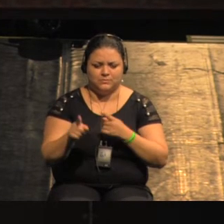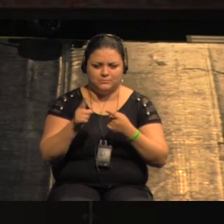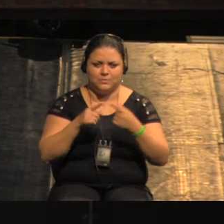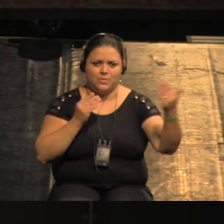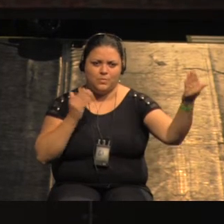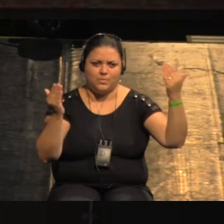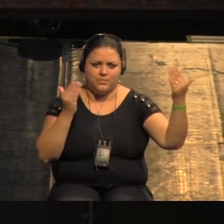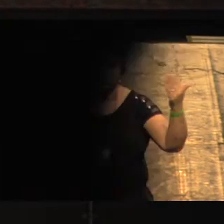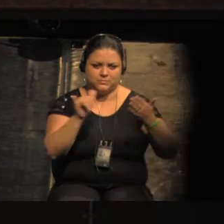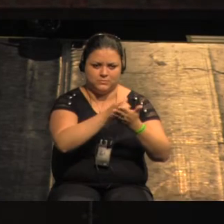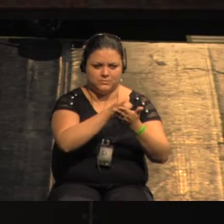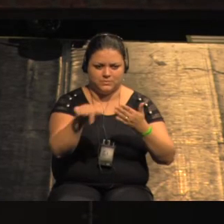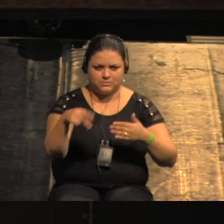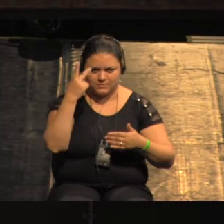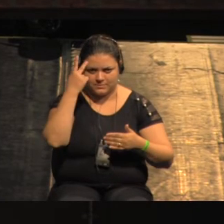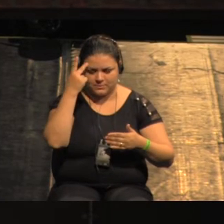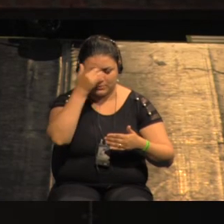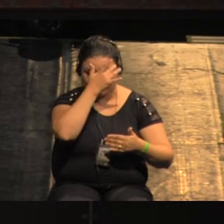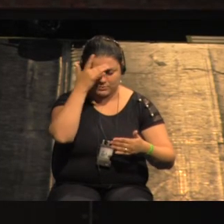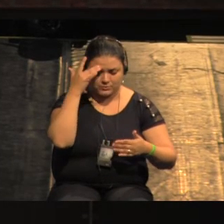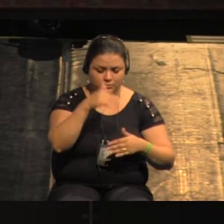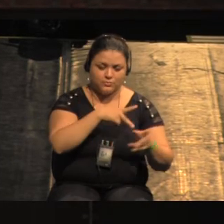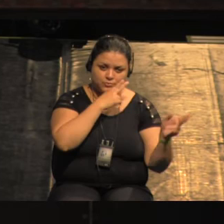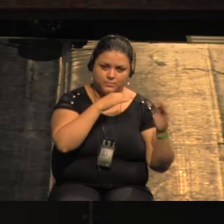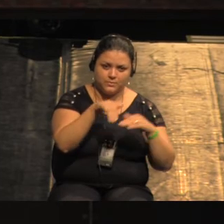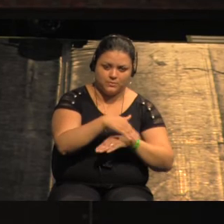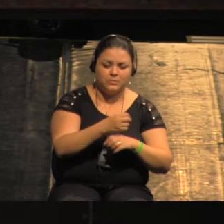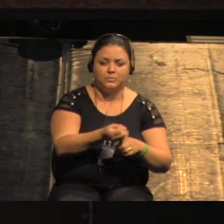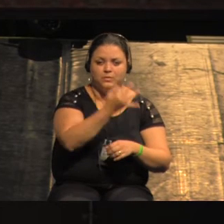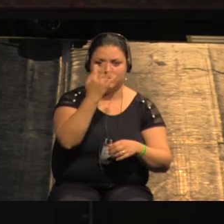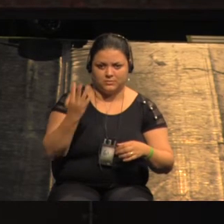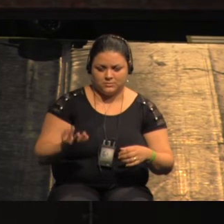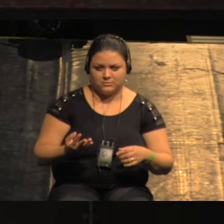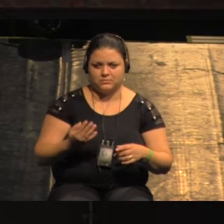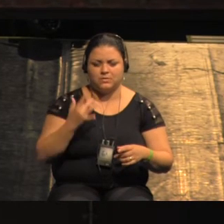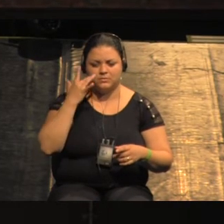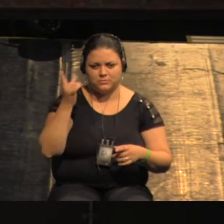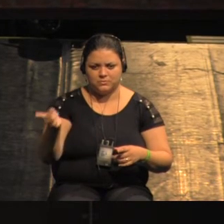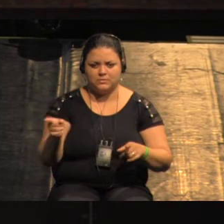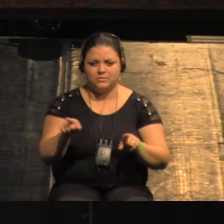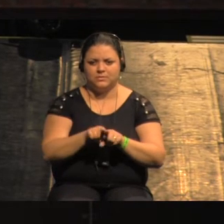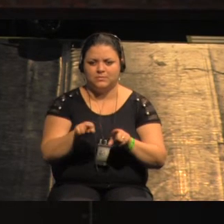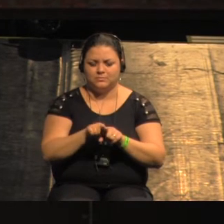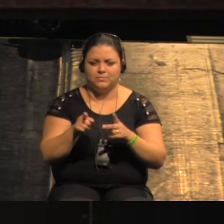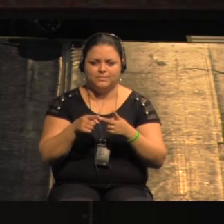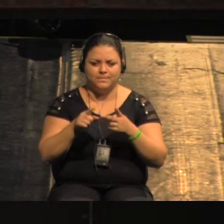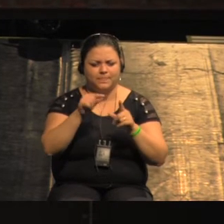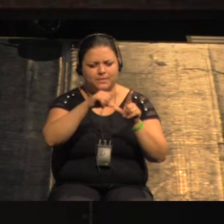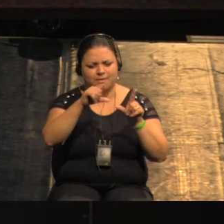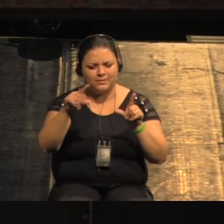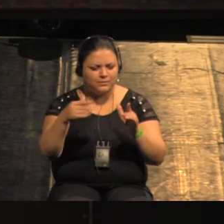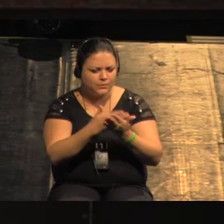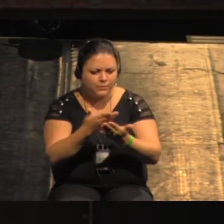duas questões, qual seria a comparação possível das populações de rua em São Paulo e Nova York, e qual a importância do desenho